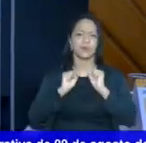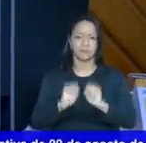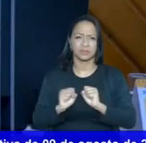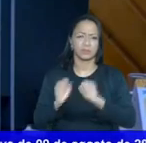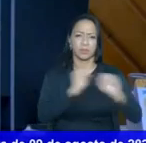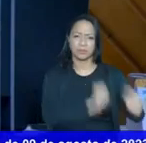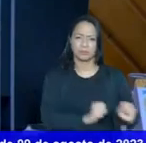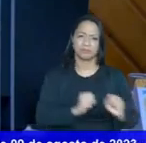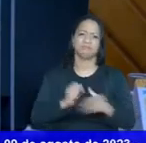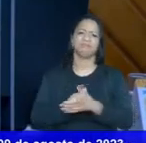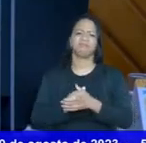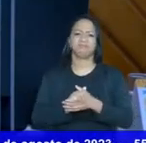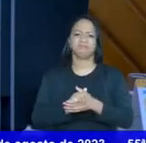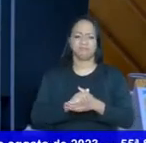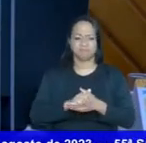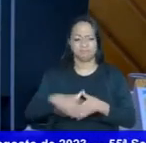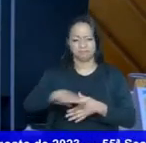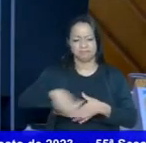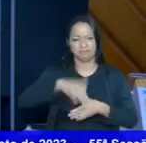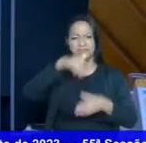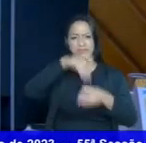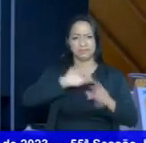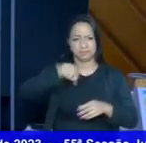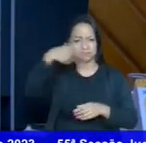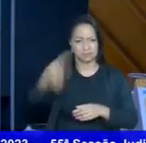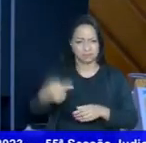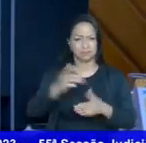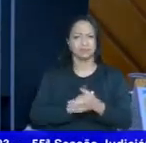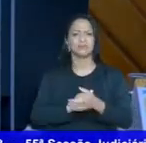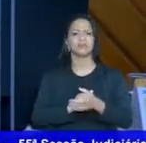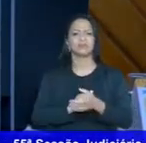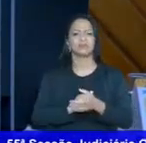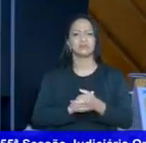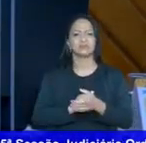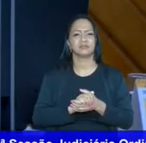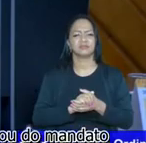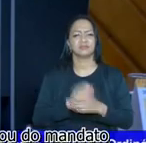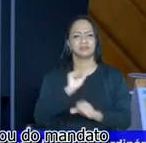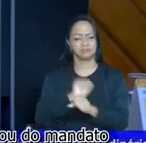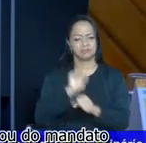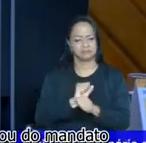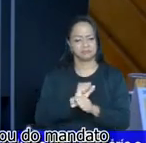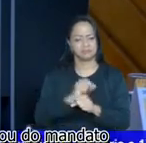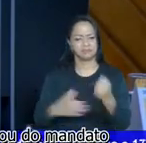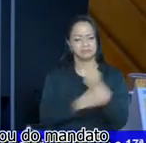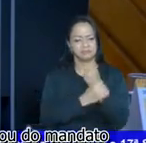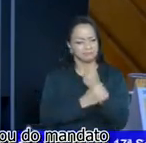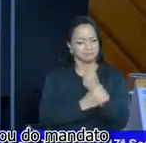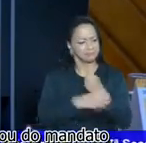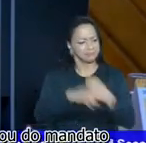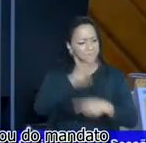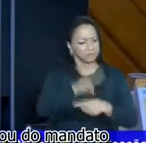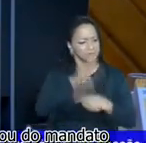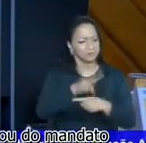erário. As ações eleitorais posteriores, elas buscam proteger a idoneidade da